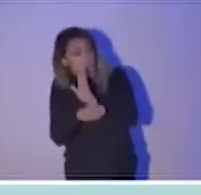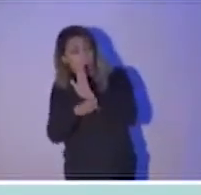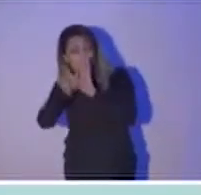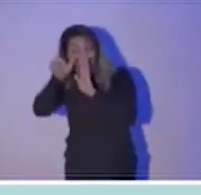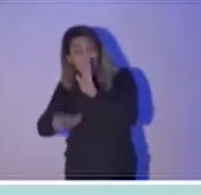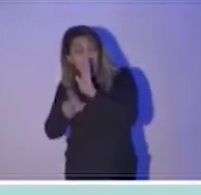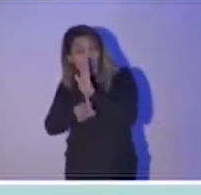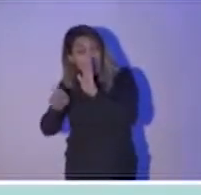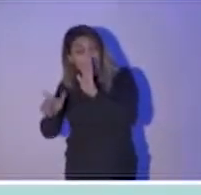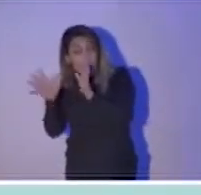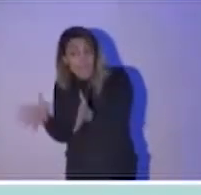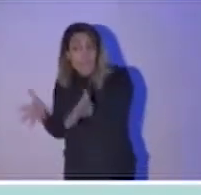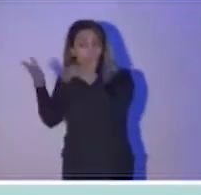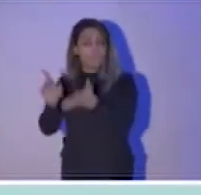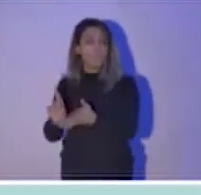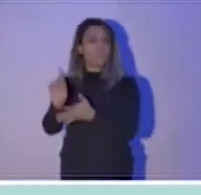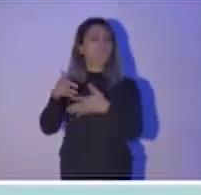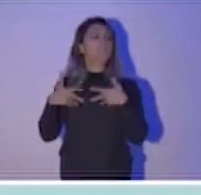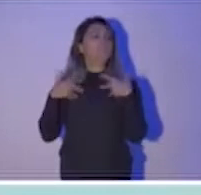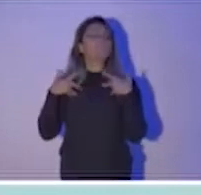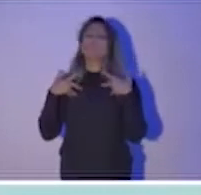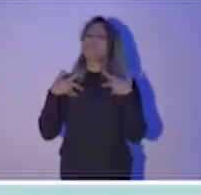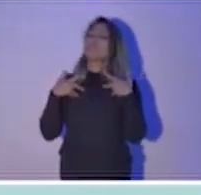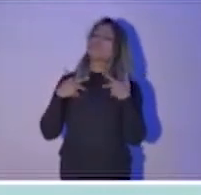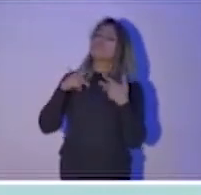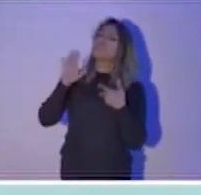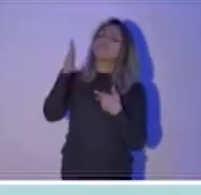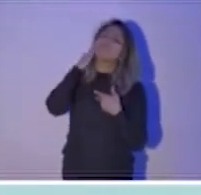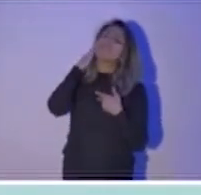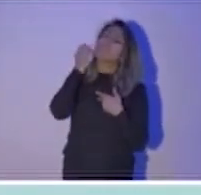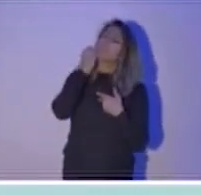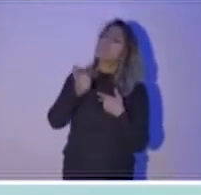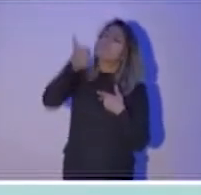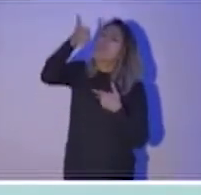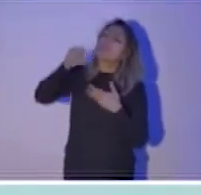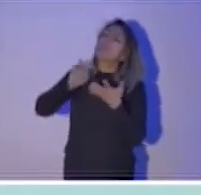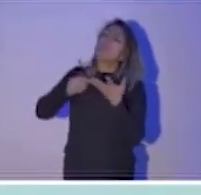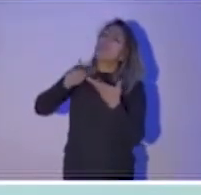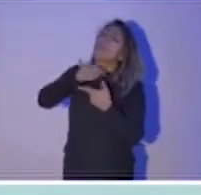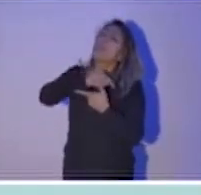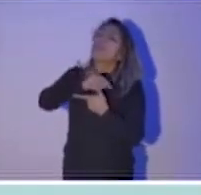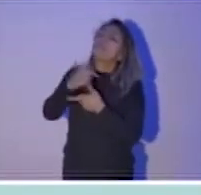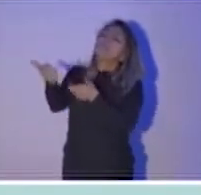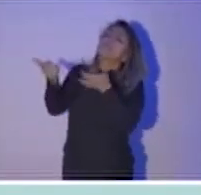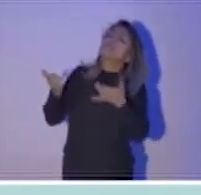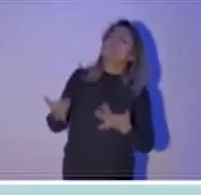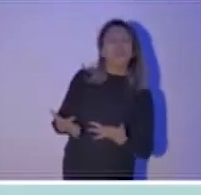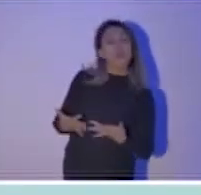professor conte aquilo que ele faz bem. Não dá mais para jogar ao professor toda